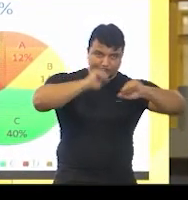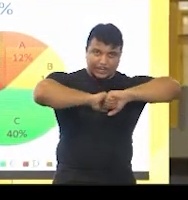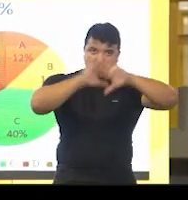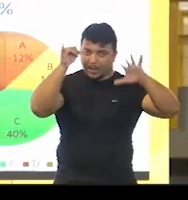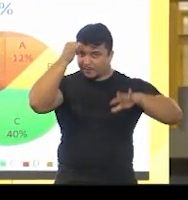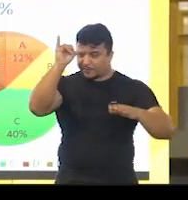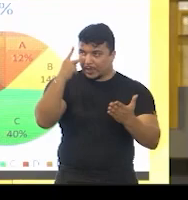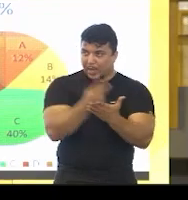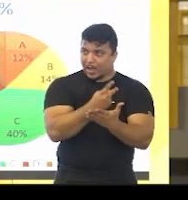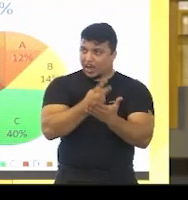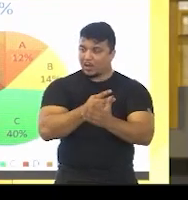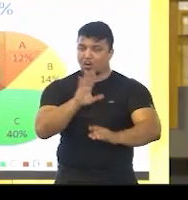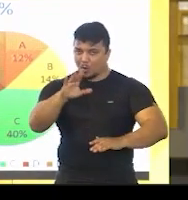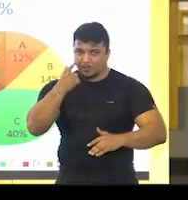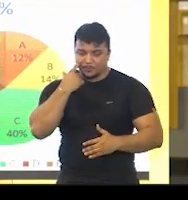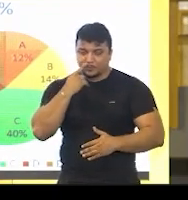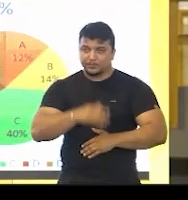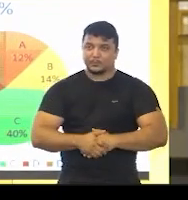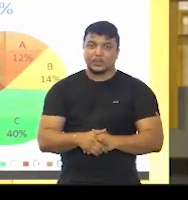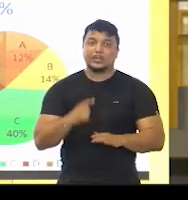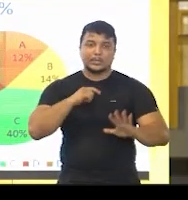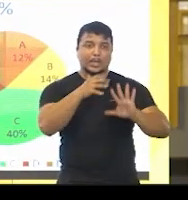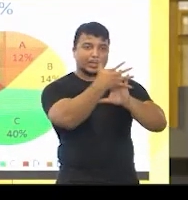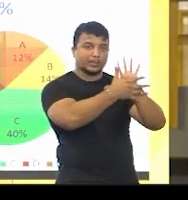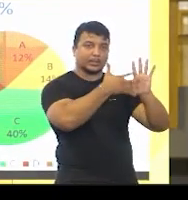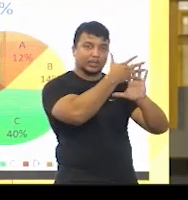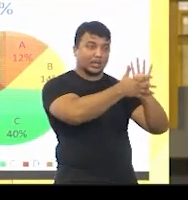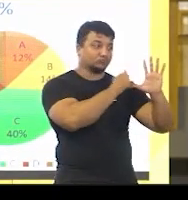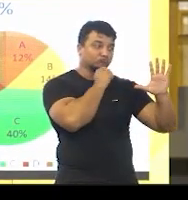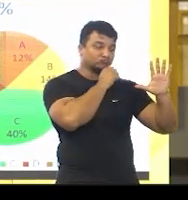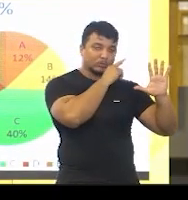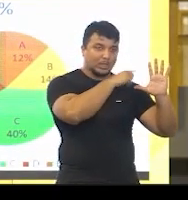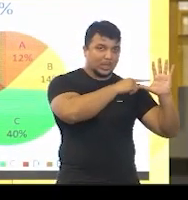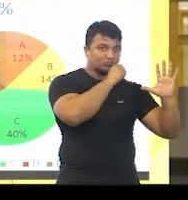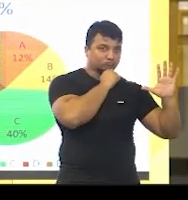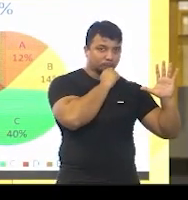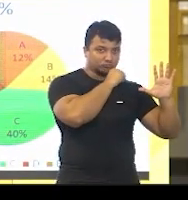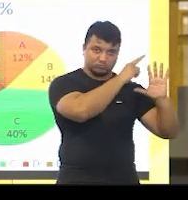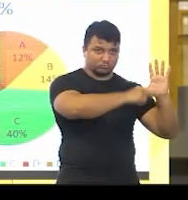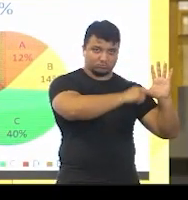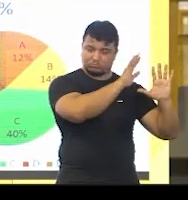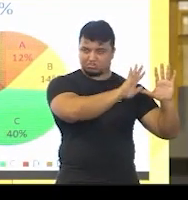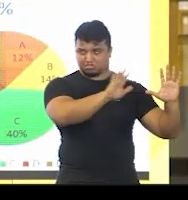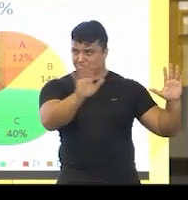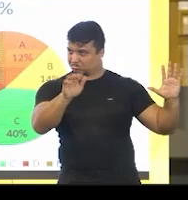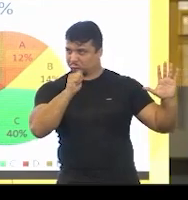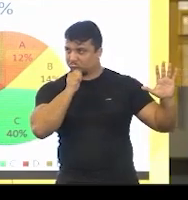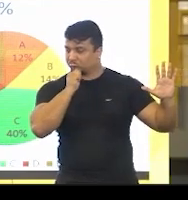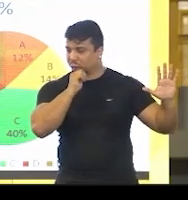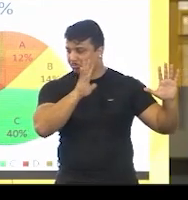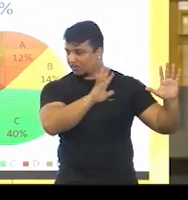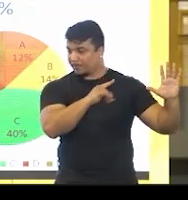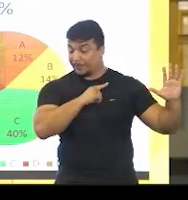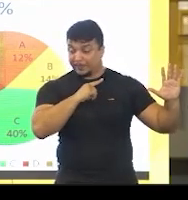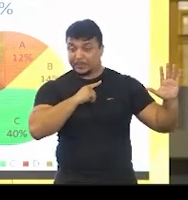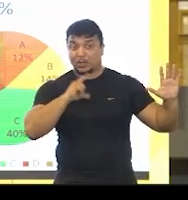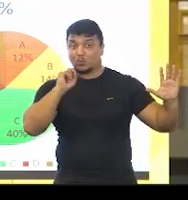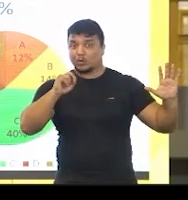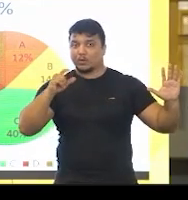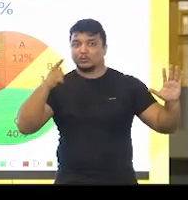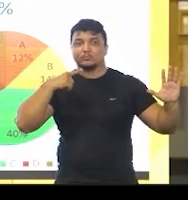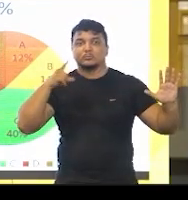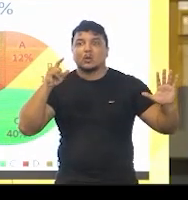errar a questão. Ele diz assim, ó. No texto que a gente ainda não leu, nós ainda não lemos o texto, você está